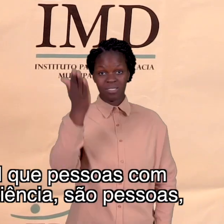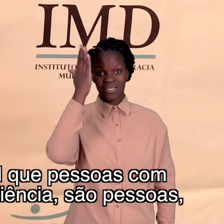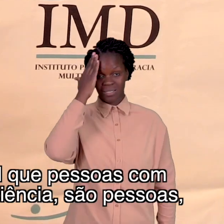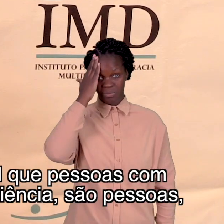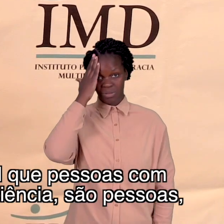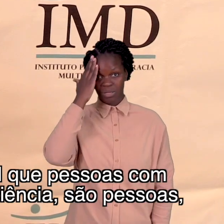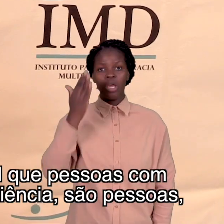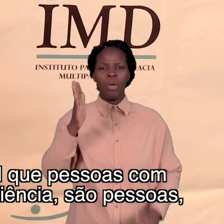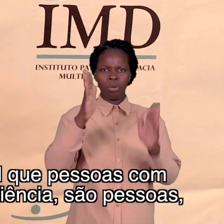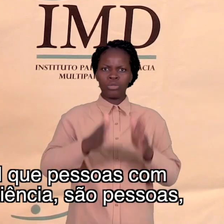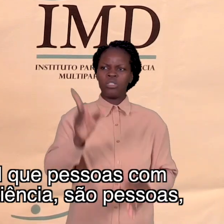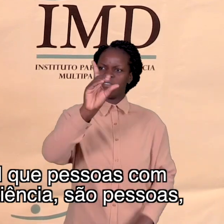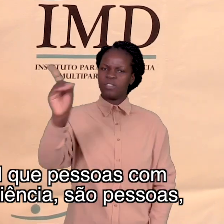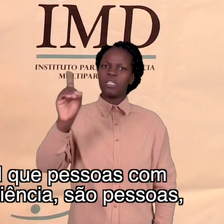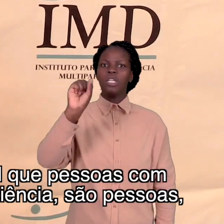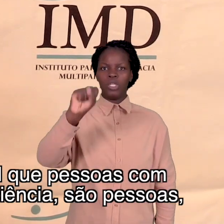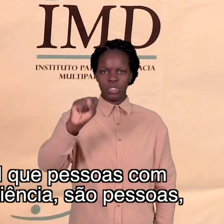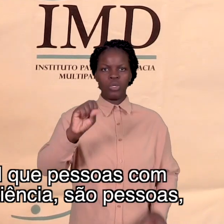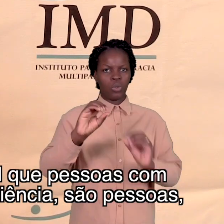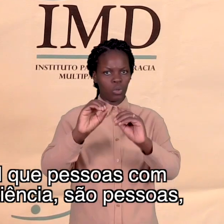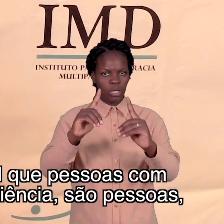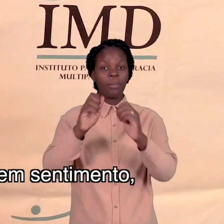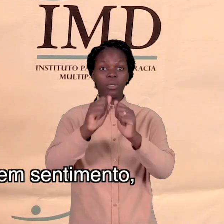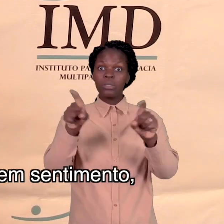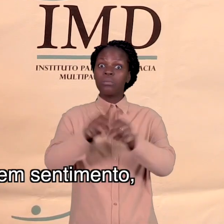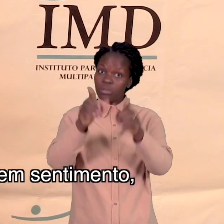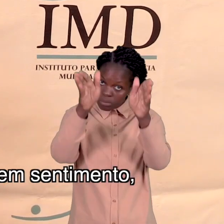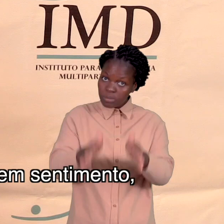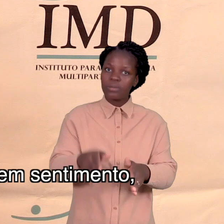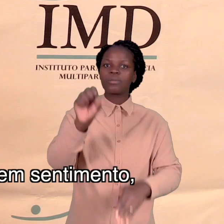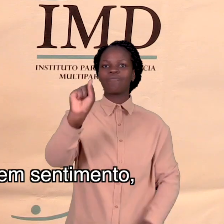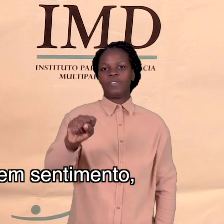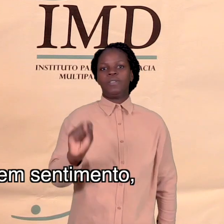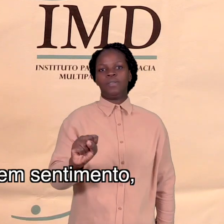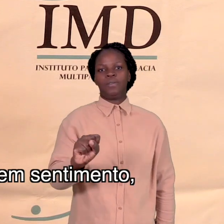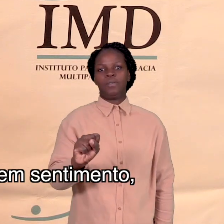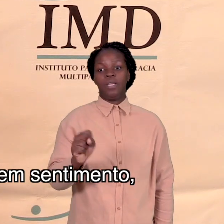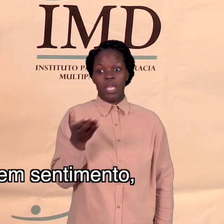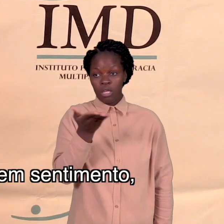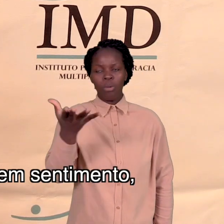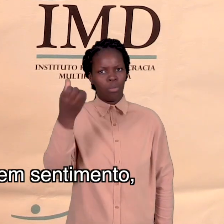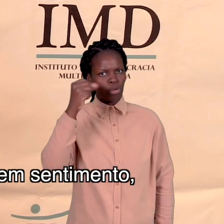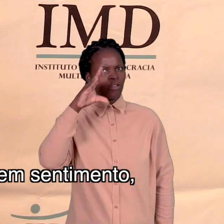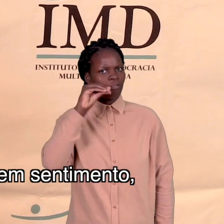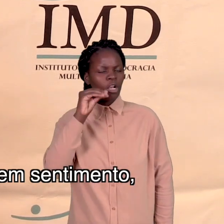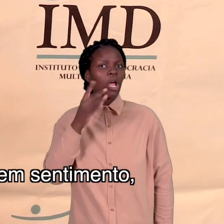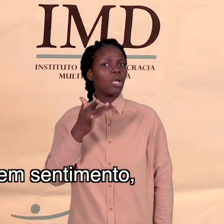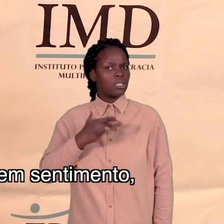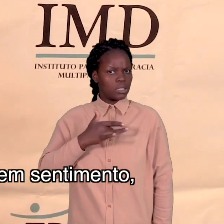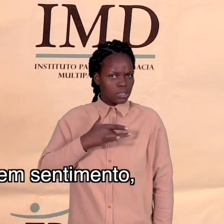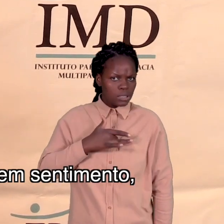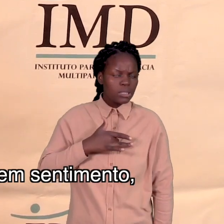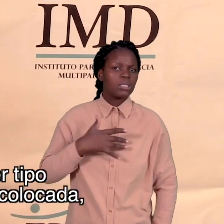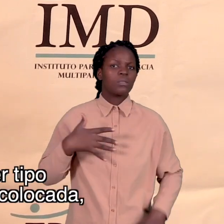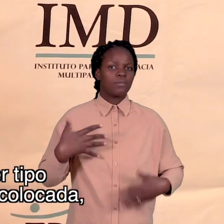deficiência, antes de serem pessoas com deficiência, são pessoas. Elas existem, são palpáveis, elas falam, têm